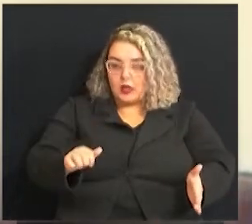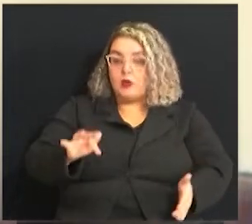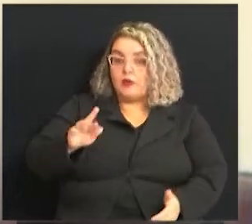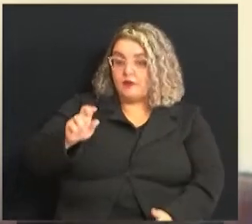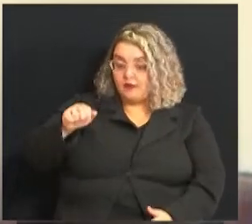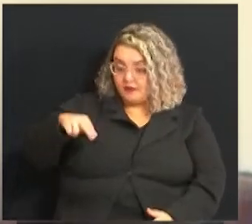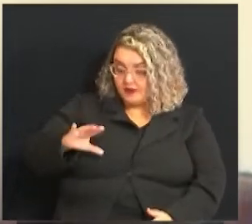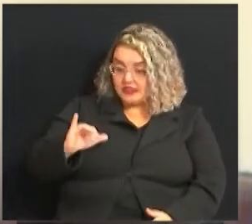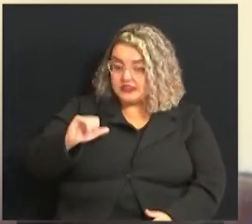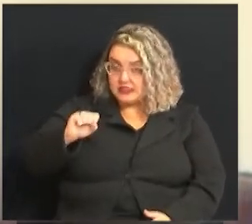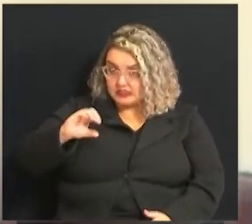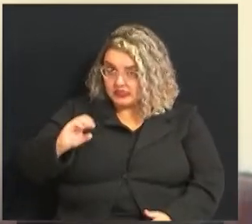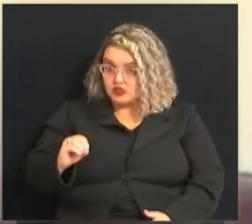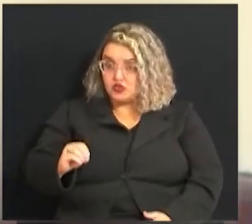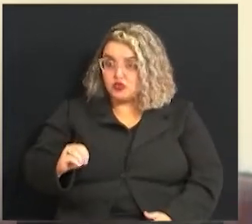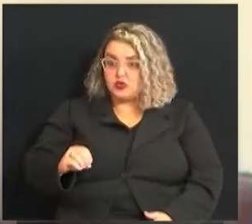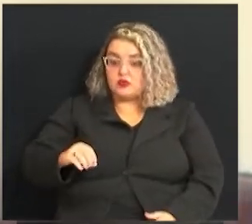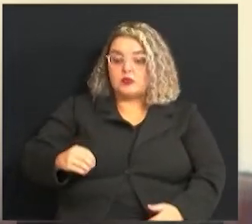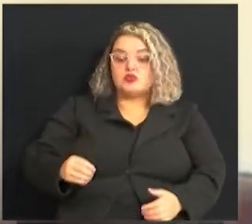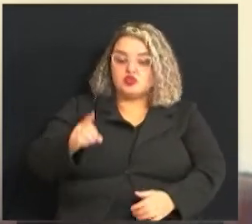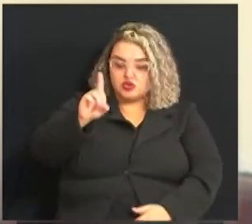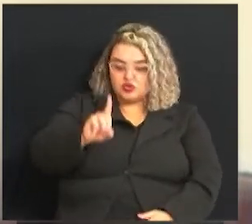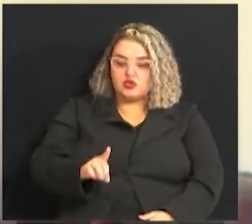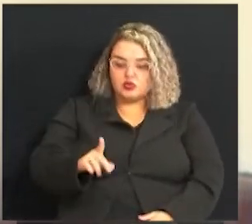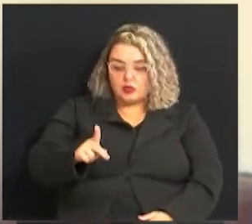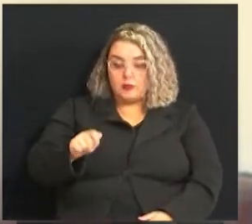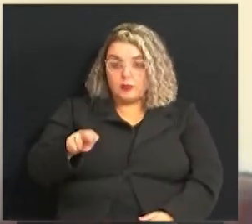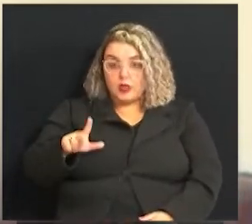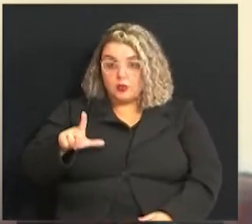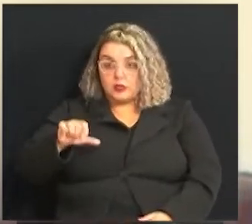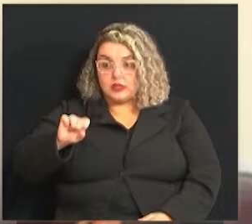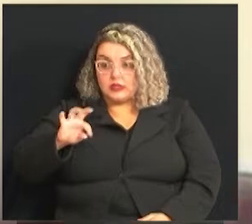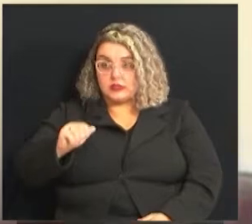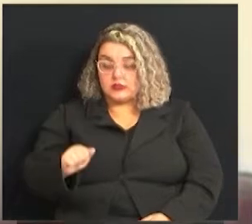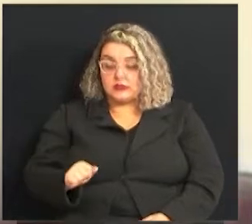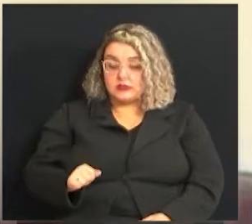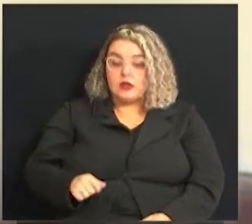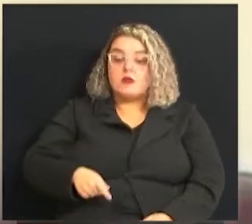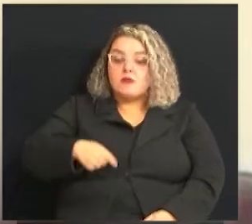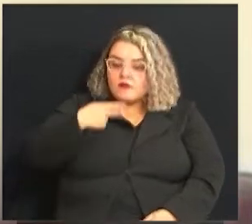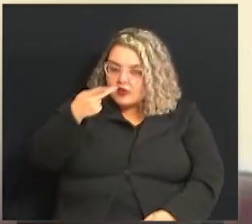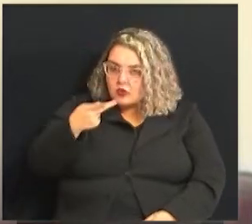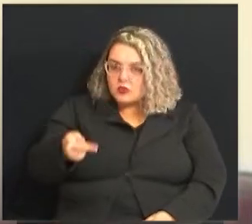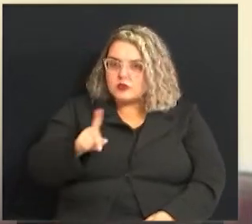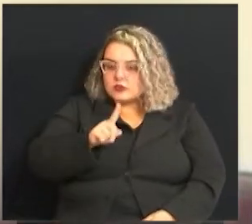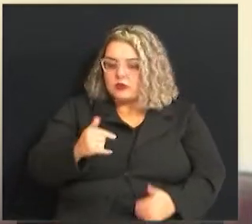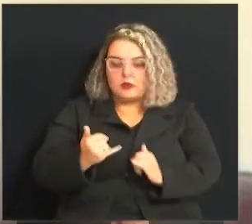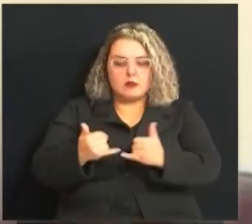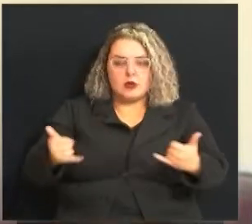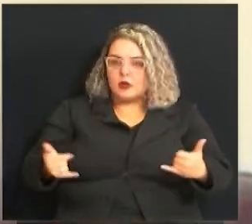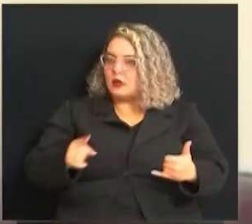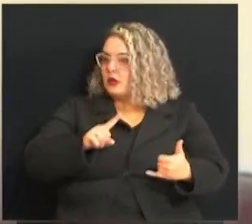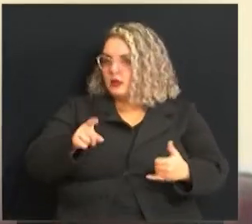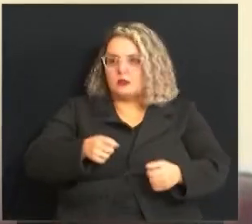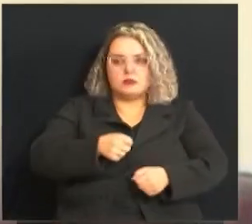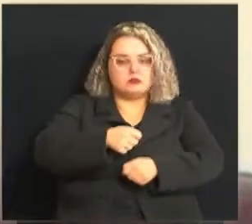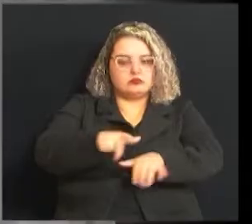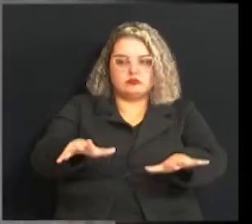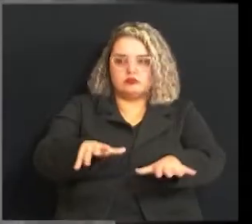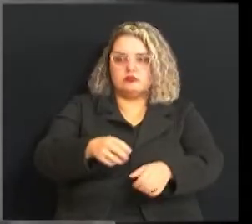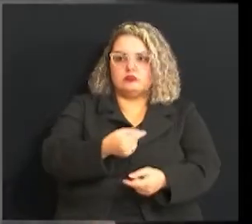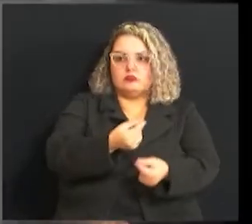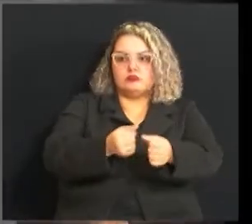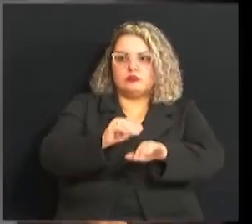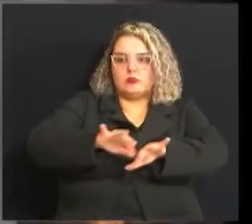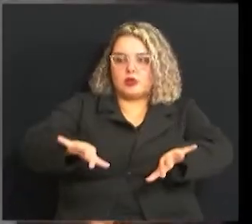Monlevade, inspetor-geral da Paulista, advertiu que se a Paulista não eletrificasse suas linhas, não distribuiria mais dividendos.